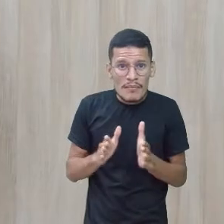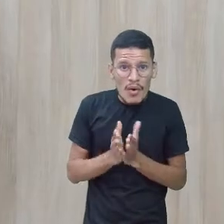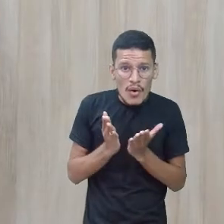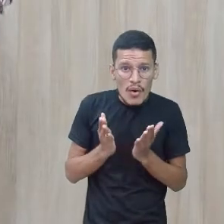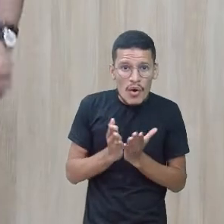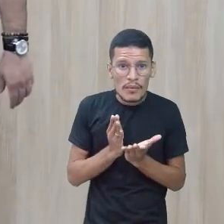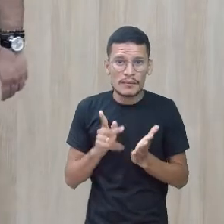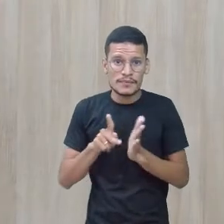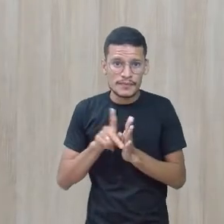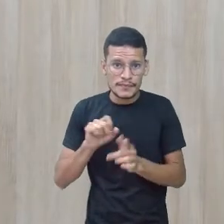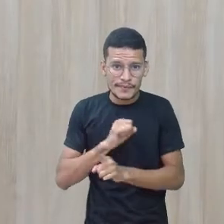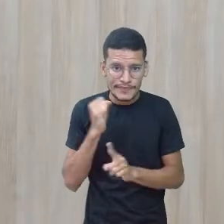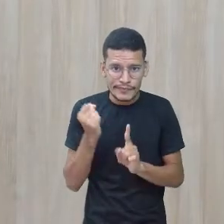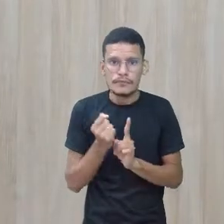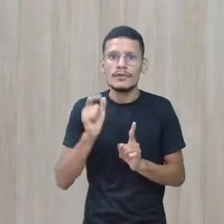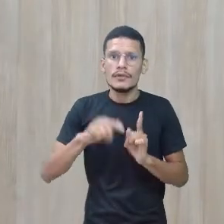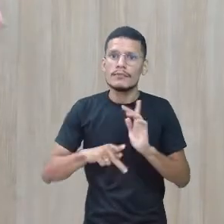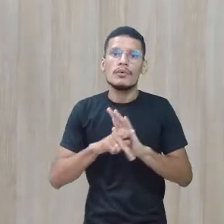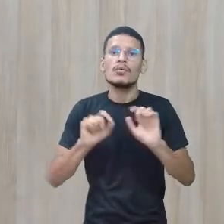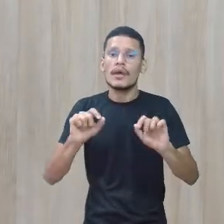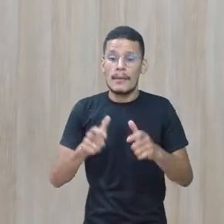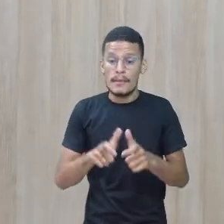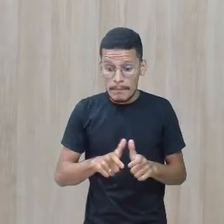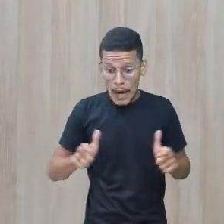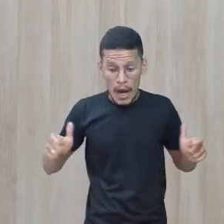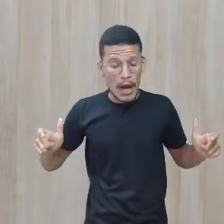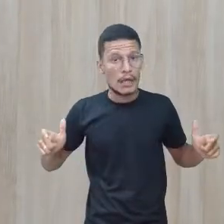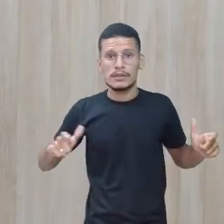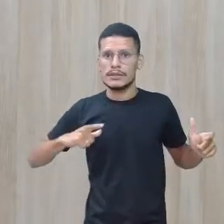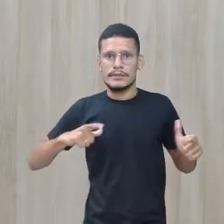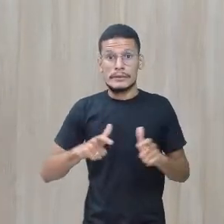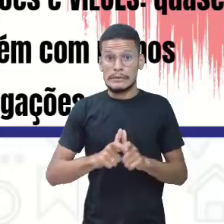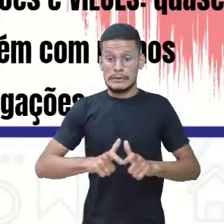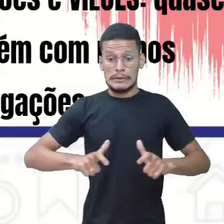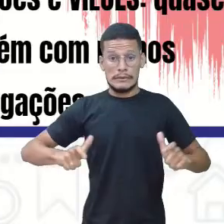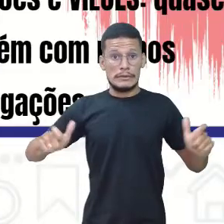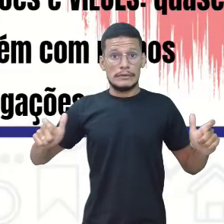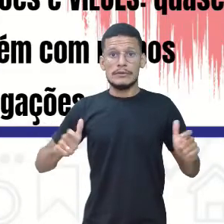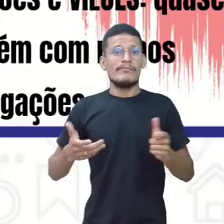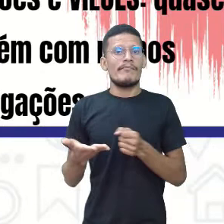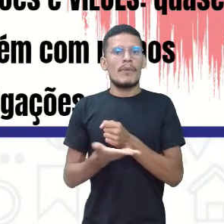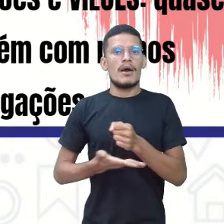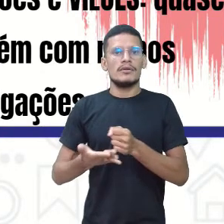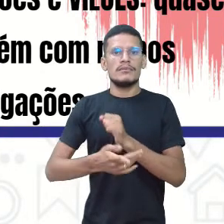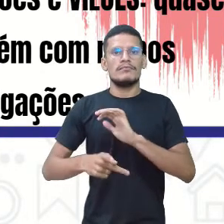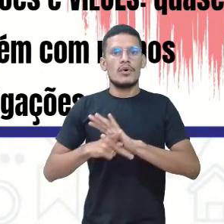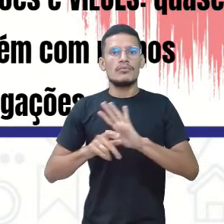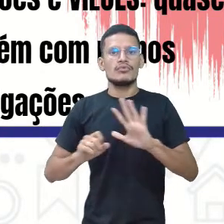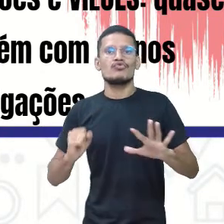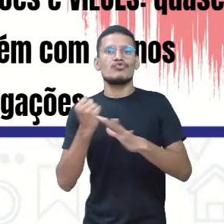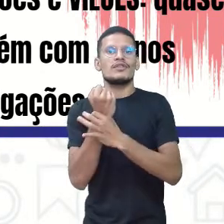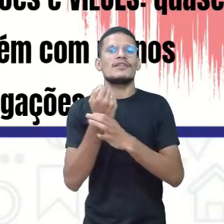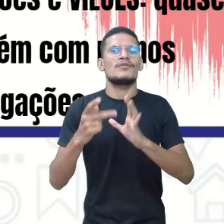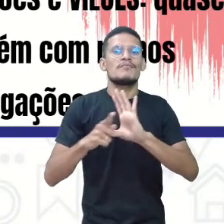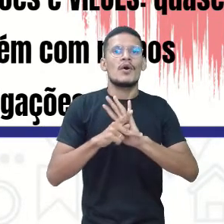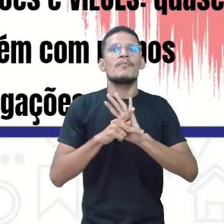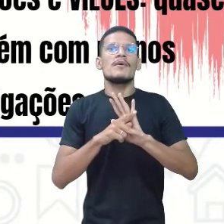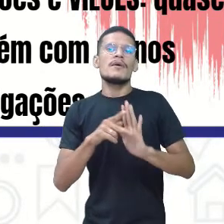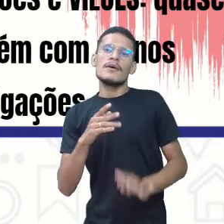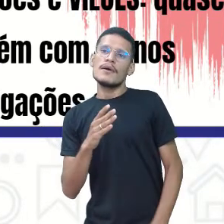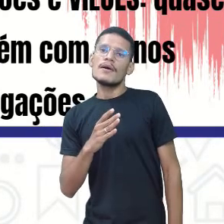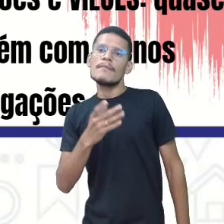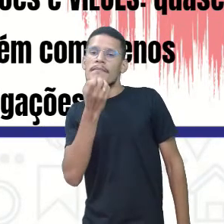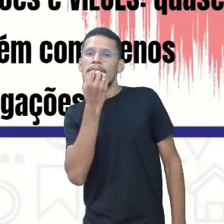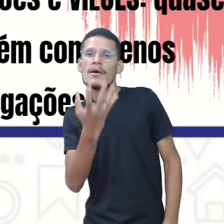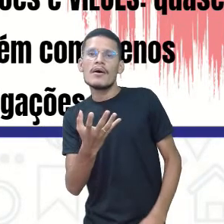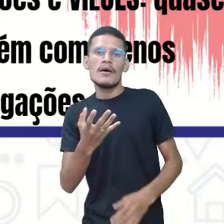menor prestígio, eram a maioria esmagadora aí da população, estavam na base, sustentando os privilégios desses